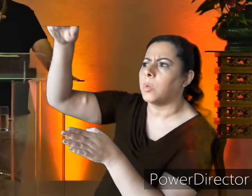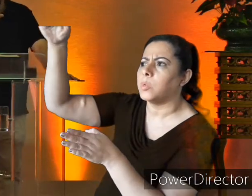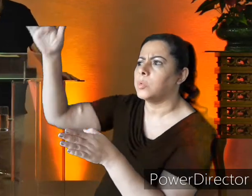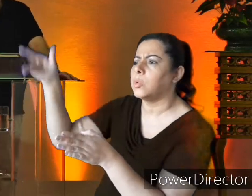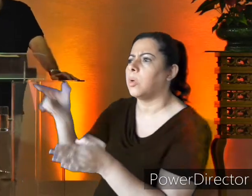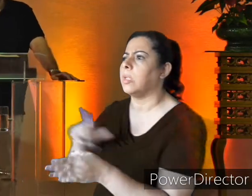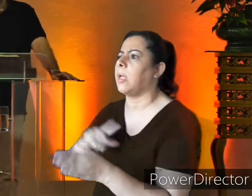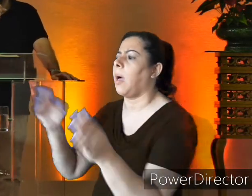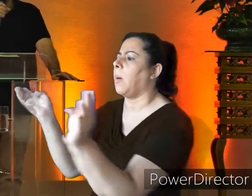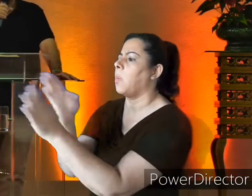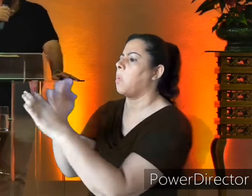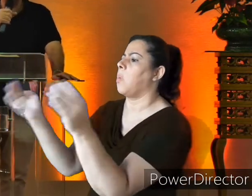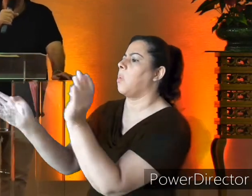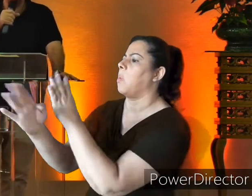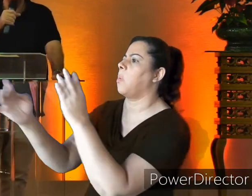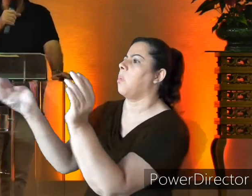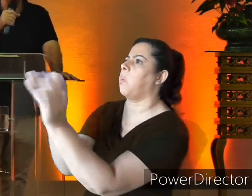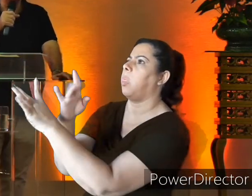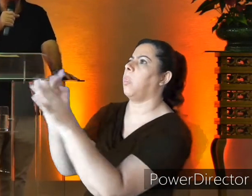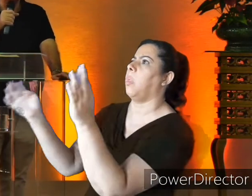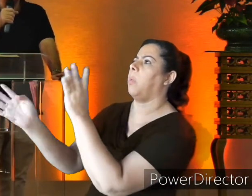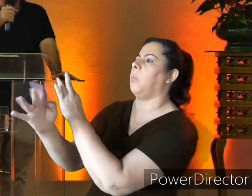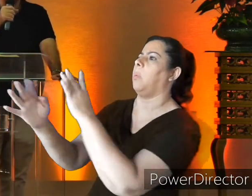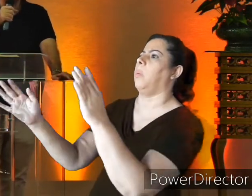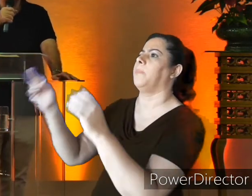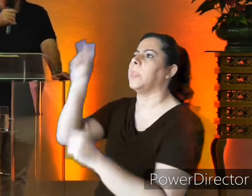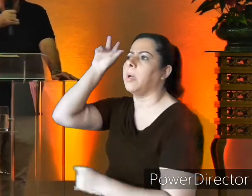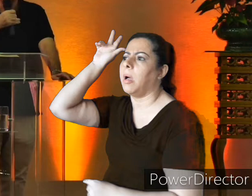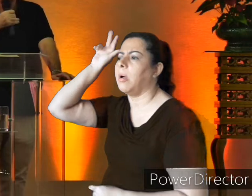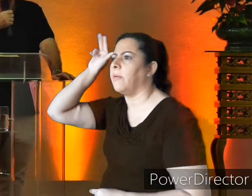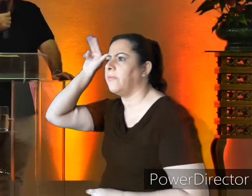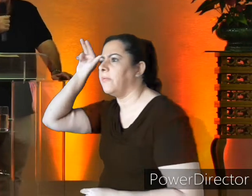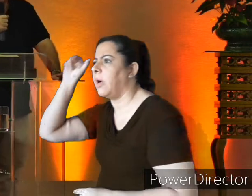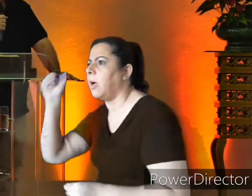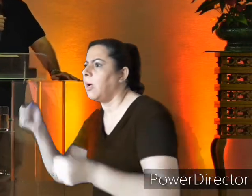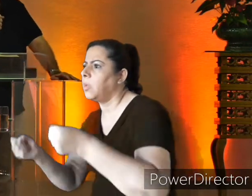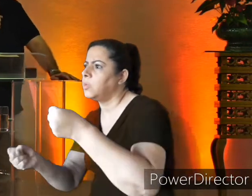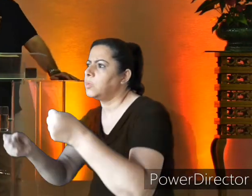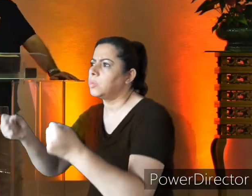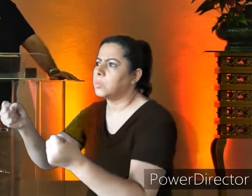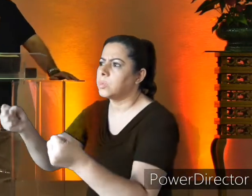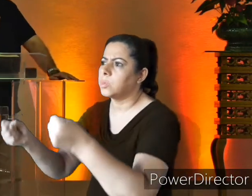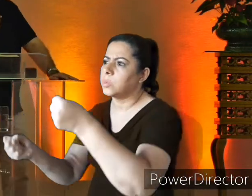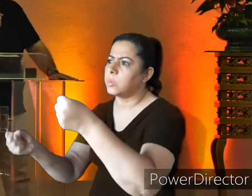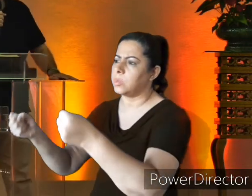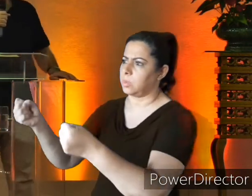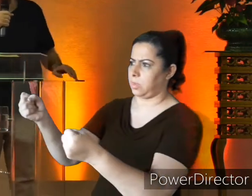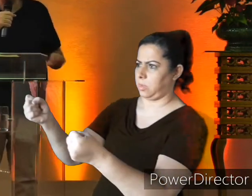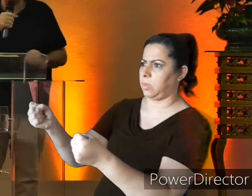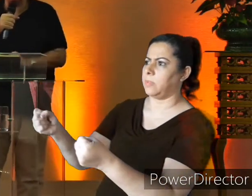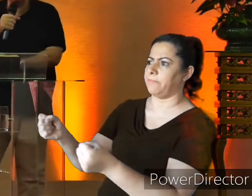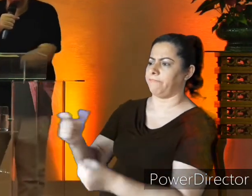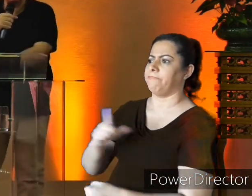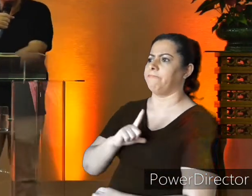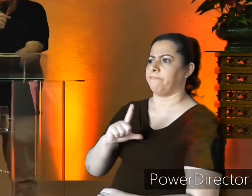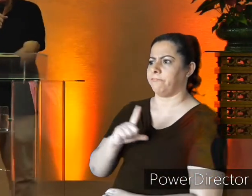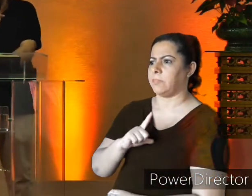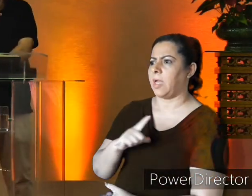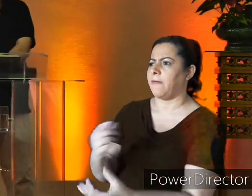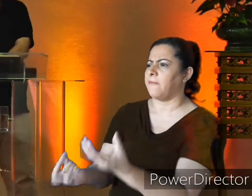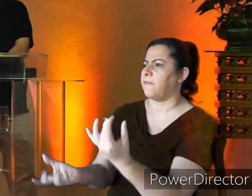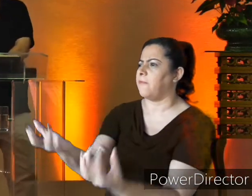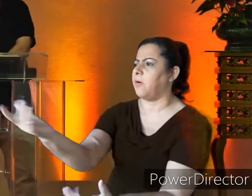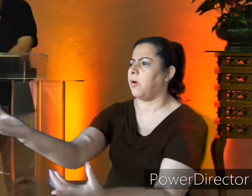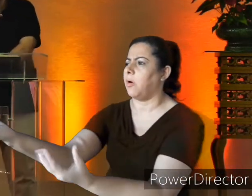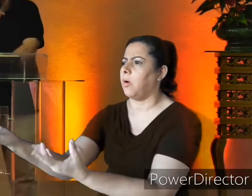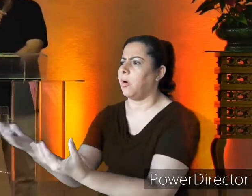olhos espirituais, ele vê que o monte também estava cercado agora de cavalos e